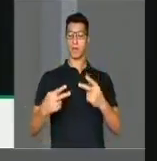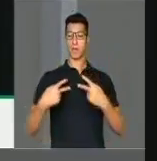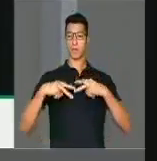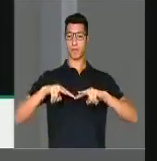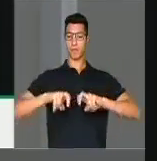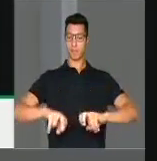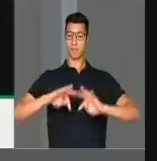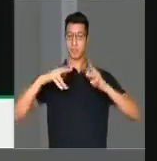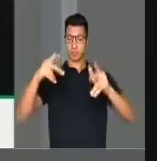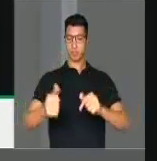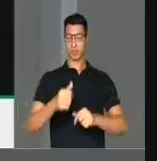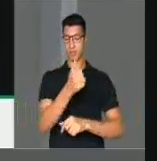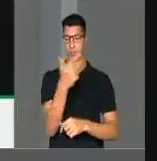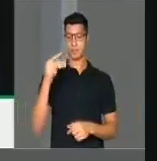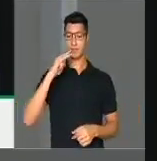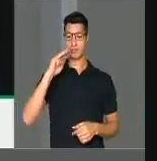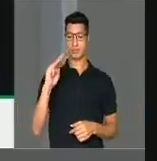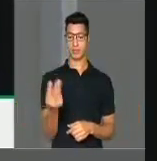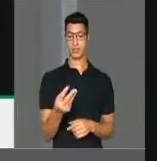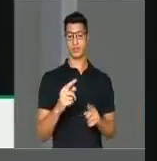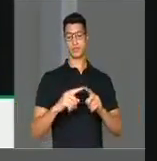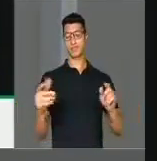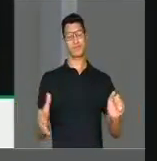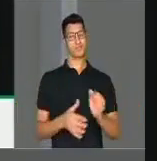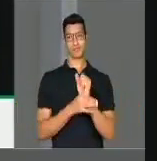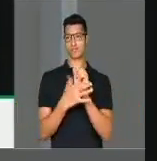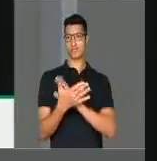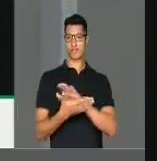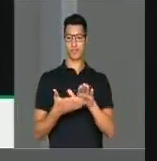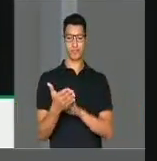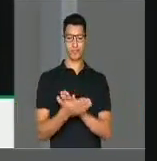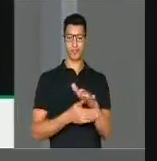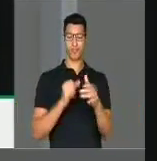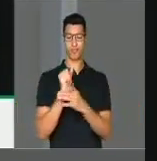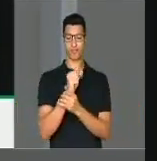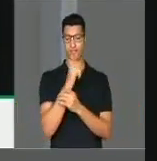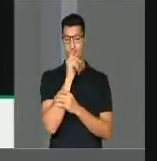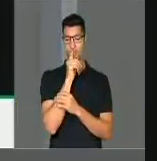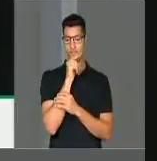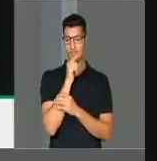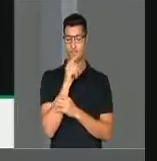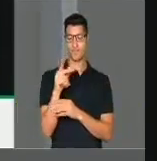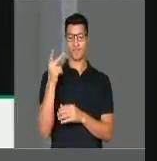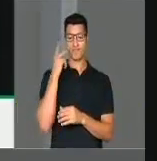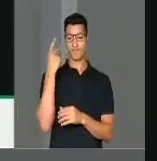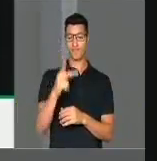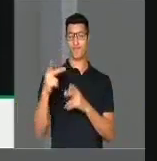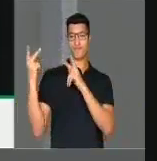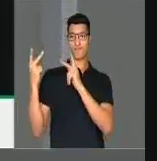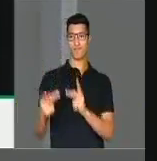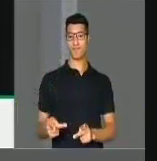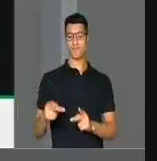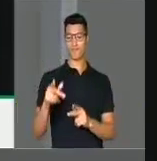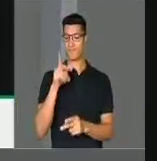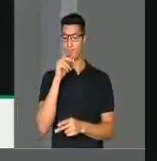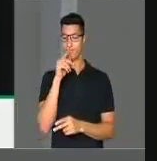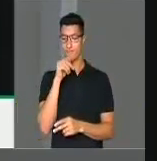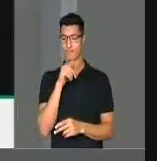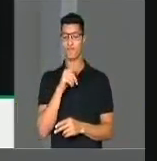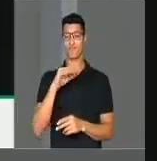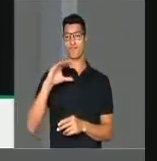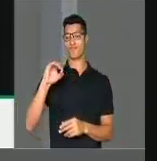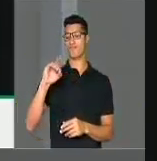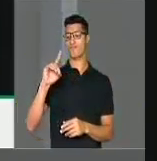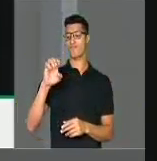hídrica para consumo de 12 milhões de habitantes, mas não garantirá segurança hídrica sustentável para os projetos de